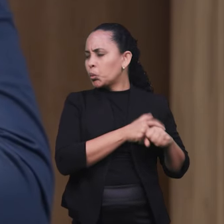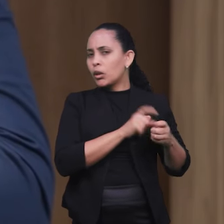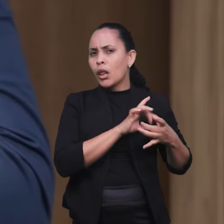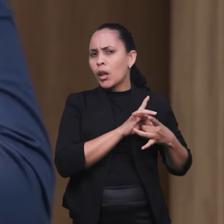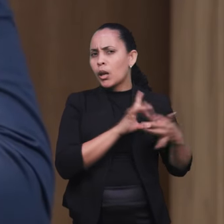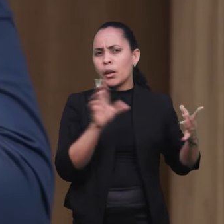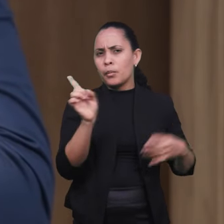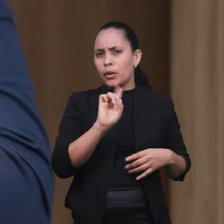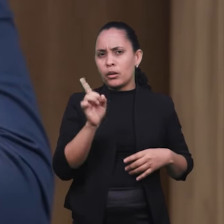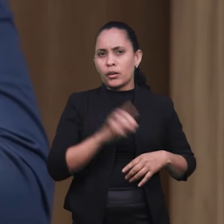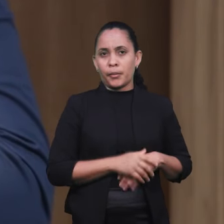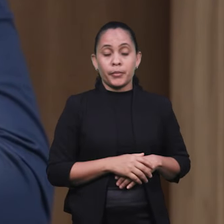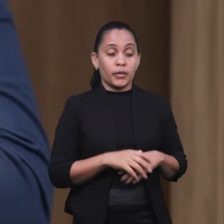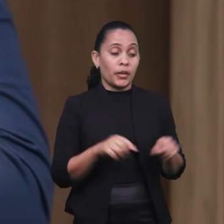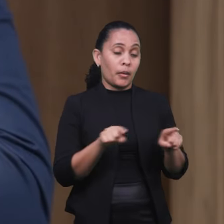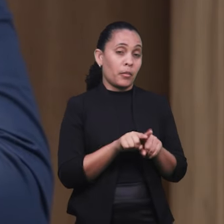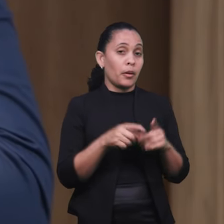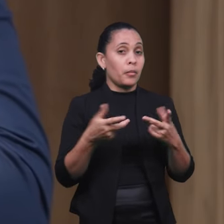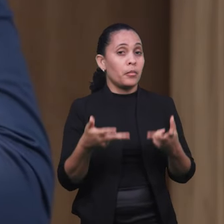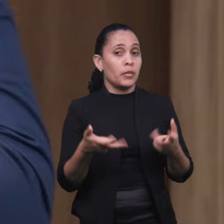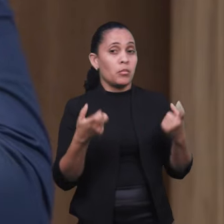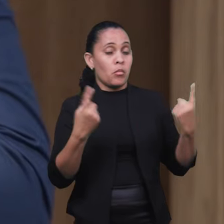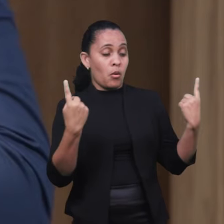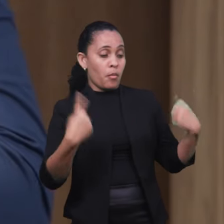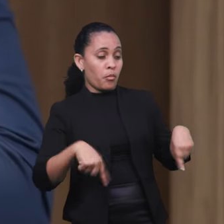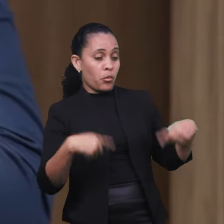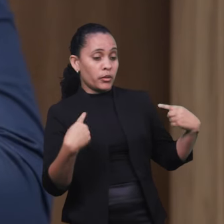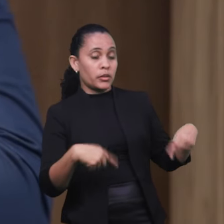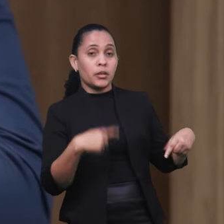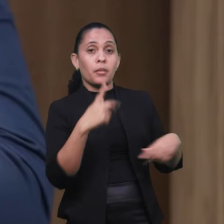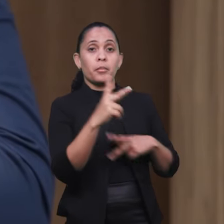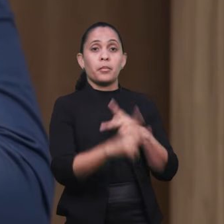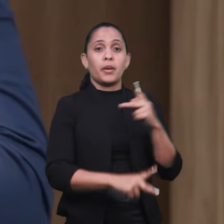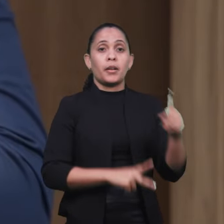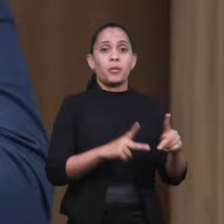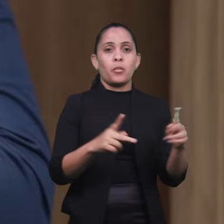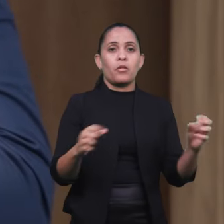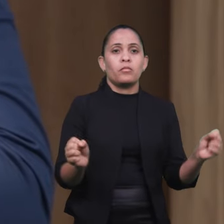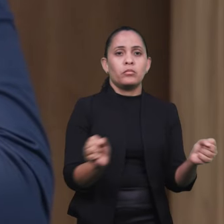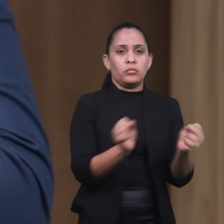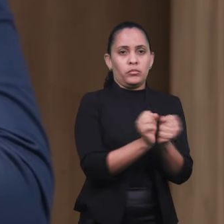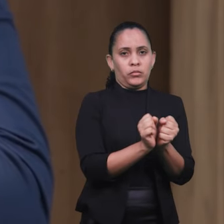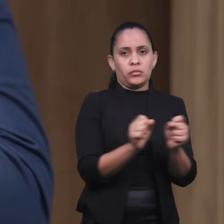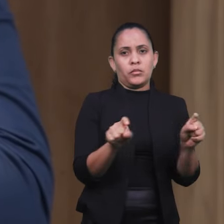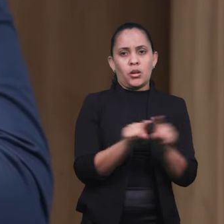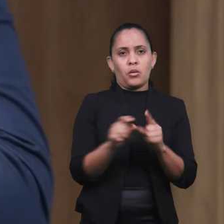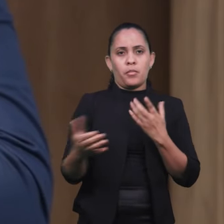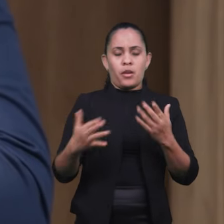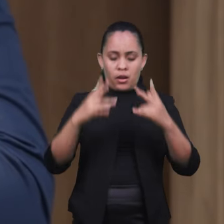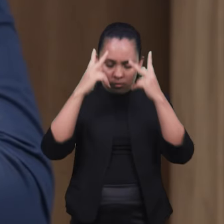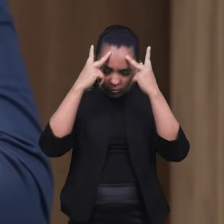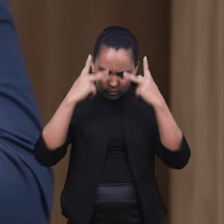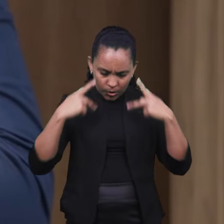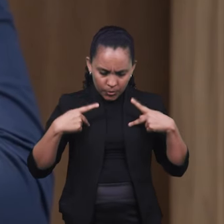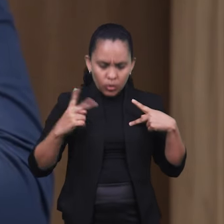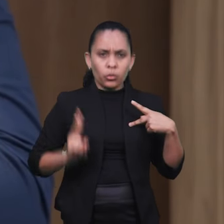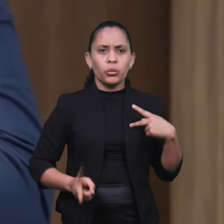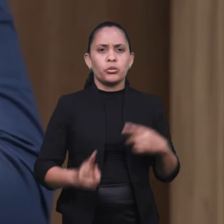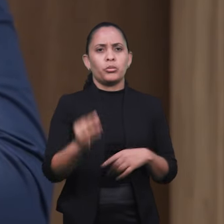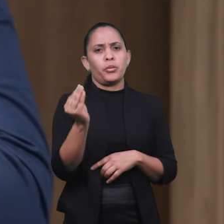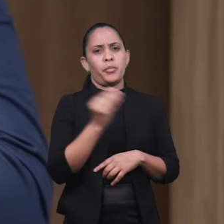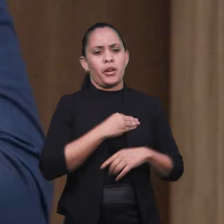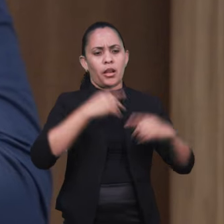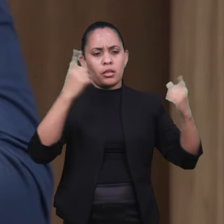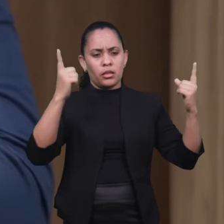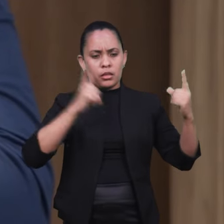também uma oposição para que o povo e para que o homem deixe o Egito, né?